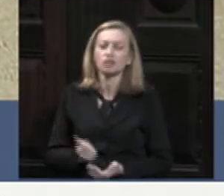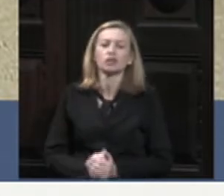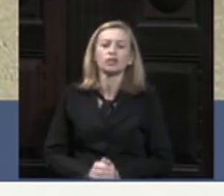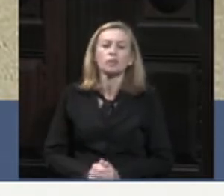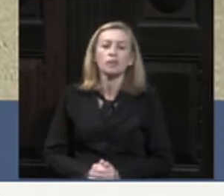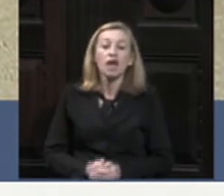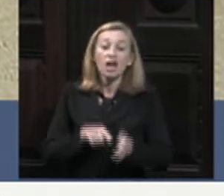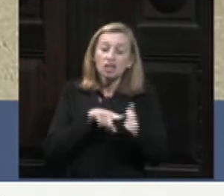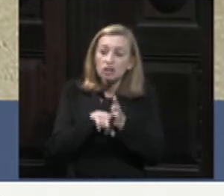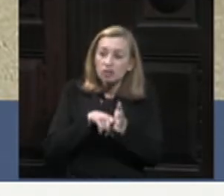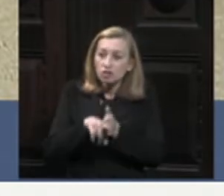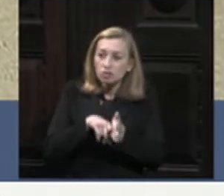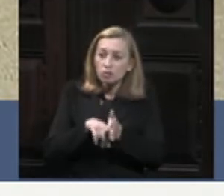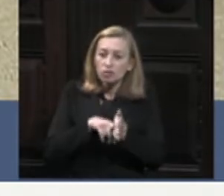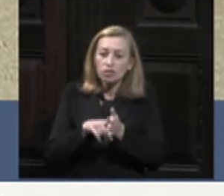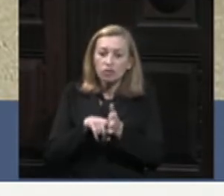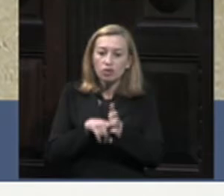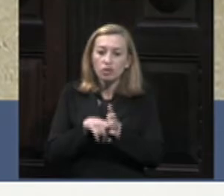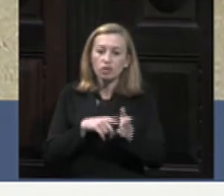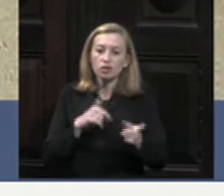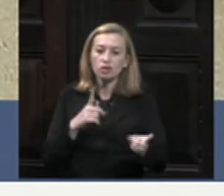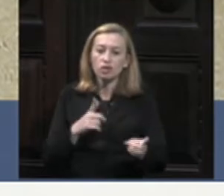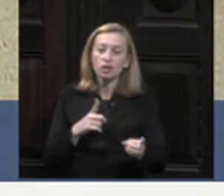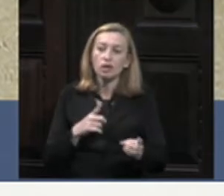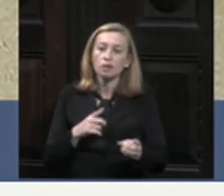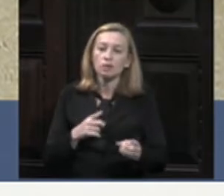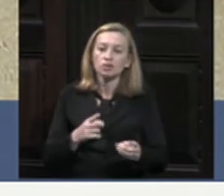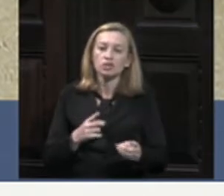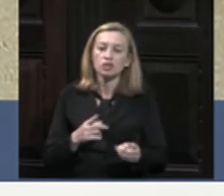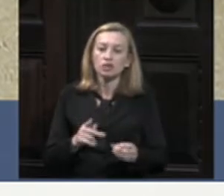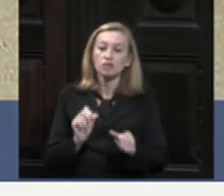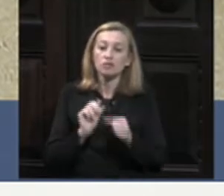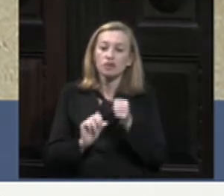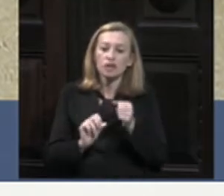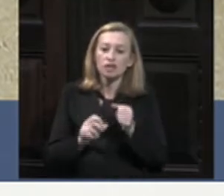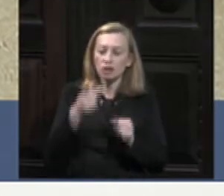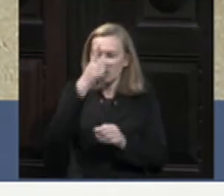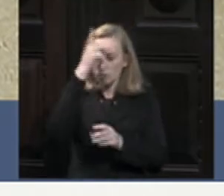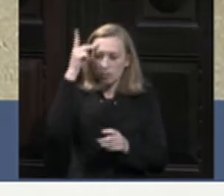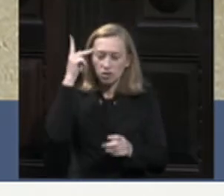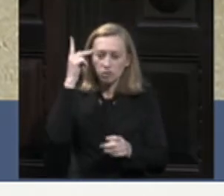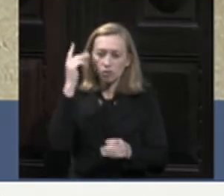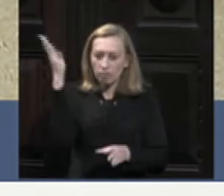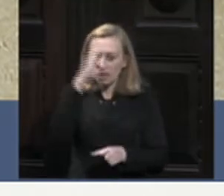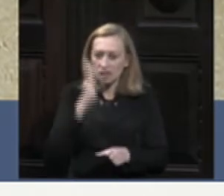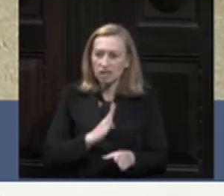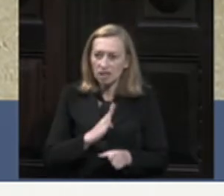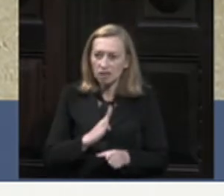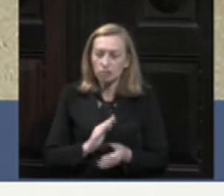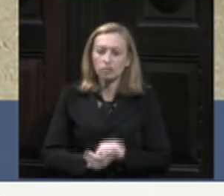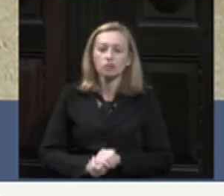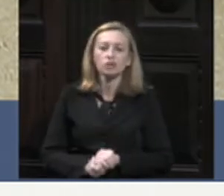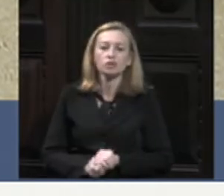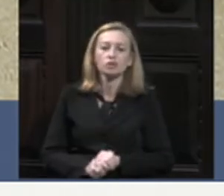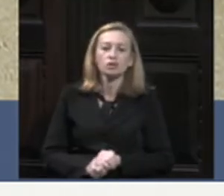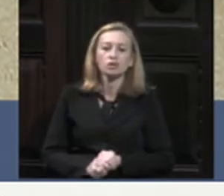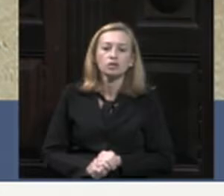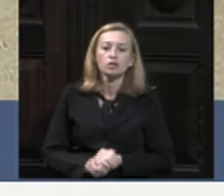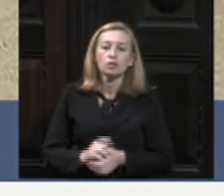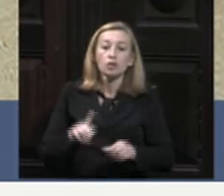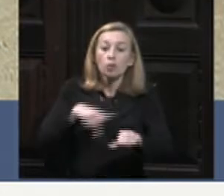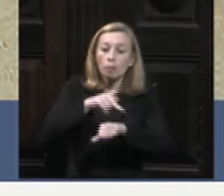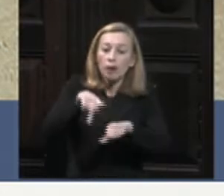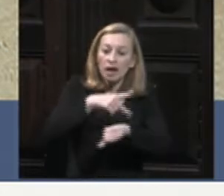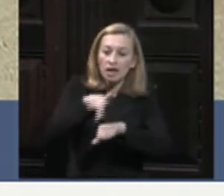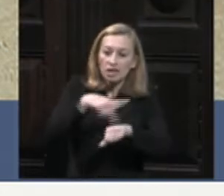pesquisa feita por brasileiros. O Brasil vai se transformar no país